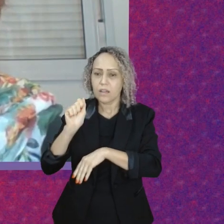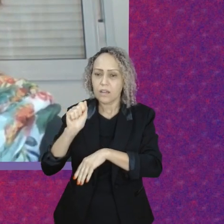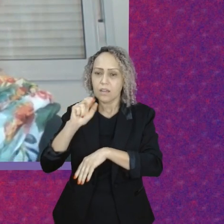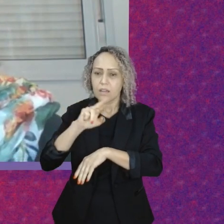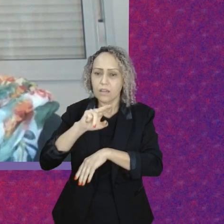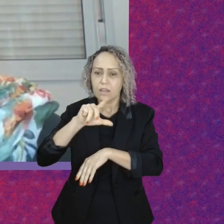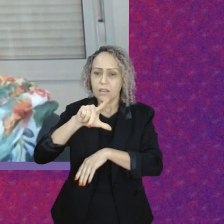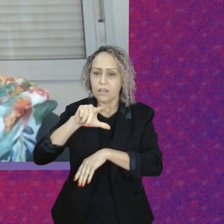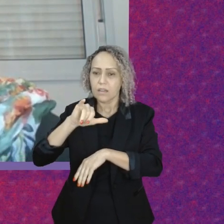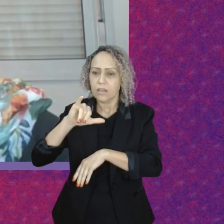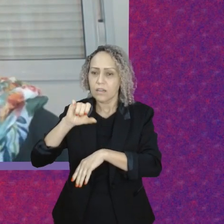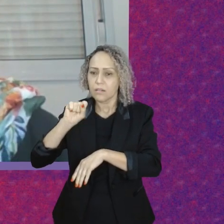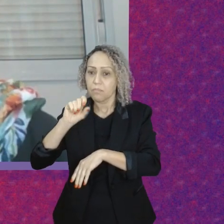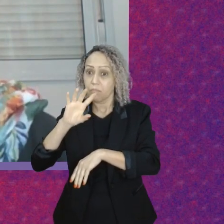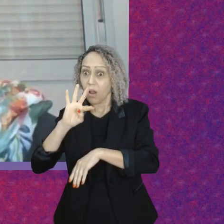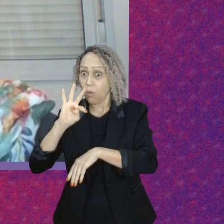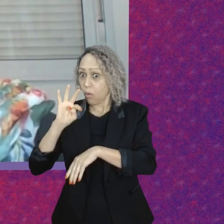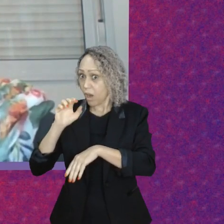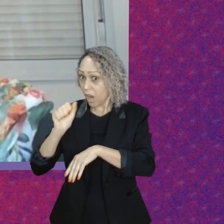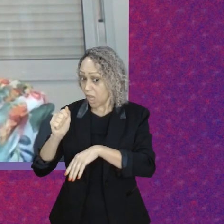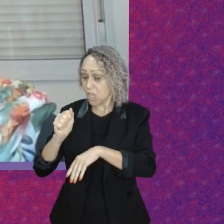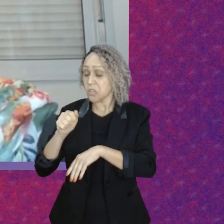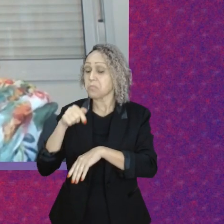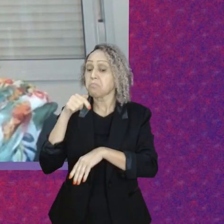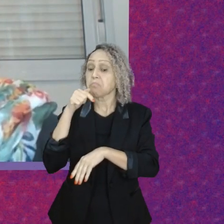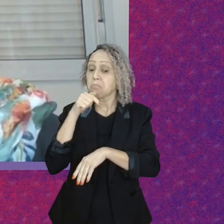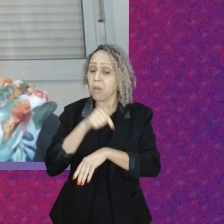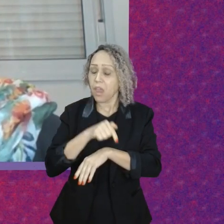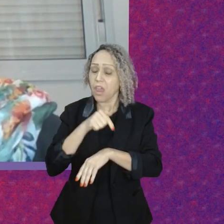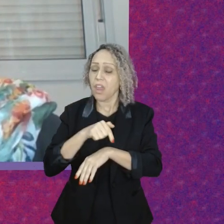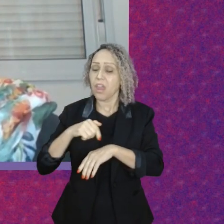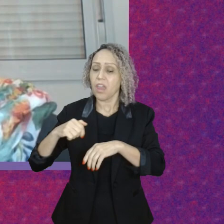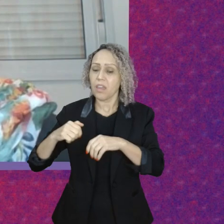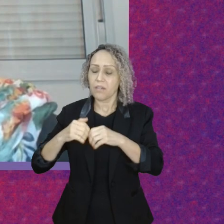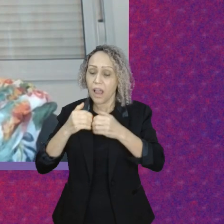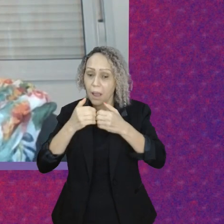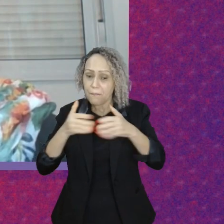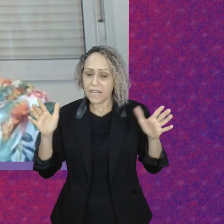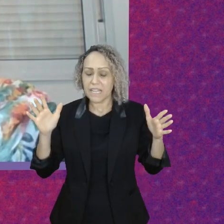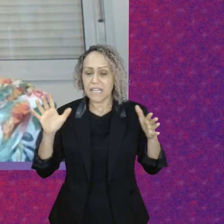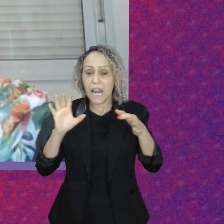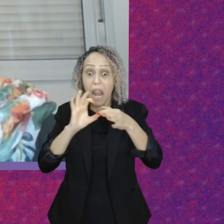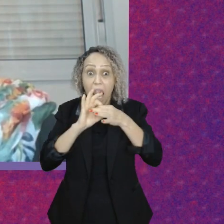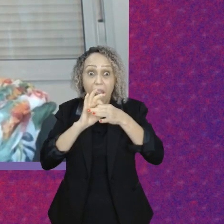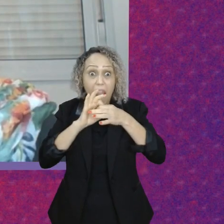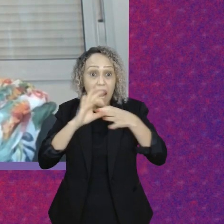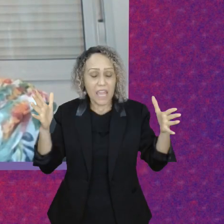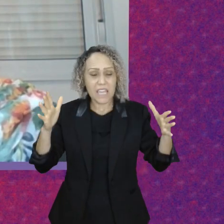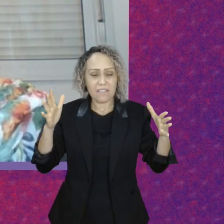programação de domingo do paulistano aqui, né? Então, para a gente ver o quão